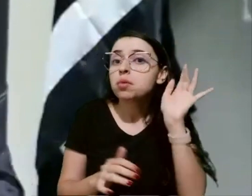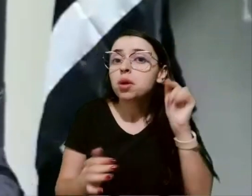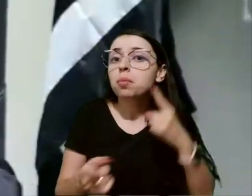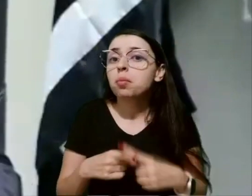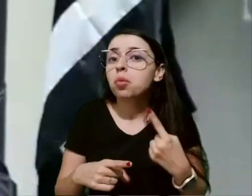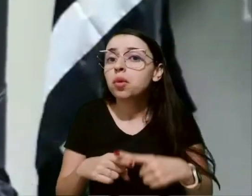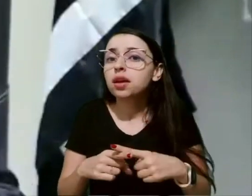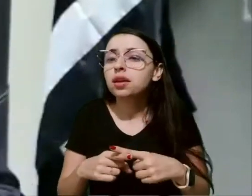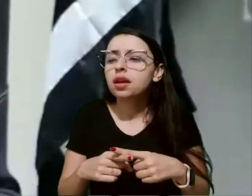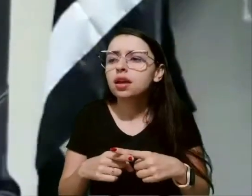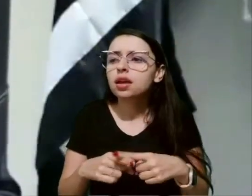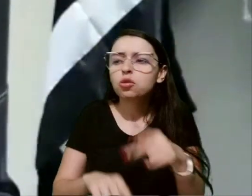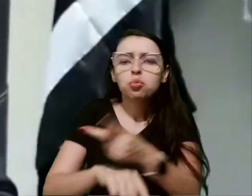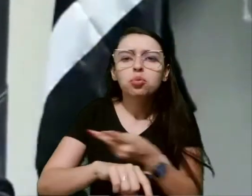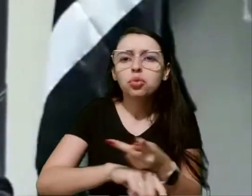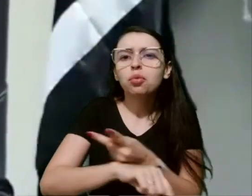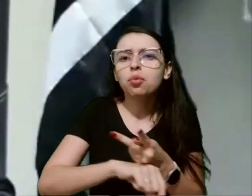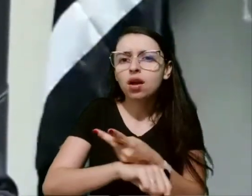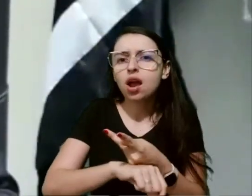quê ou o que que nós estávamos,